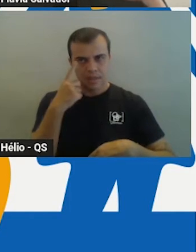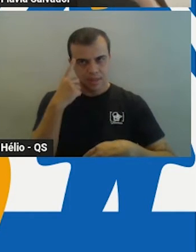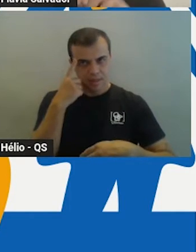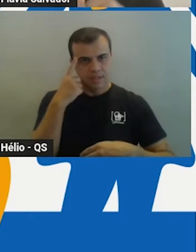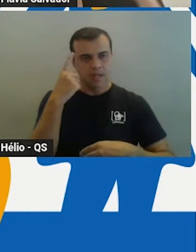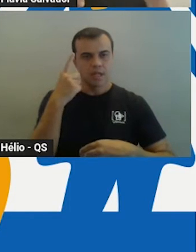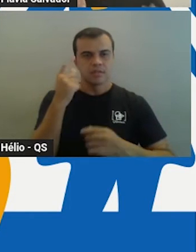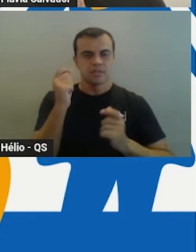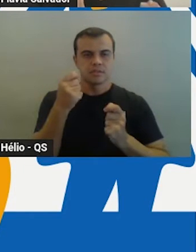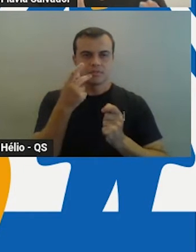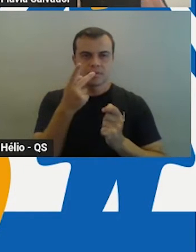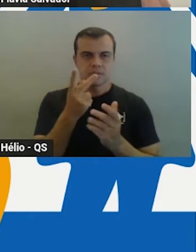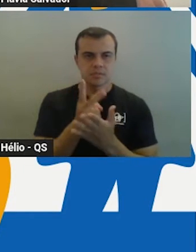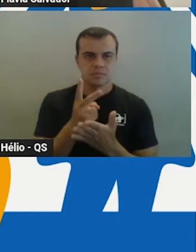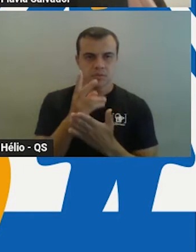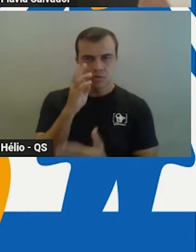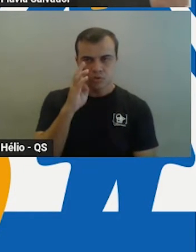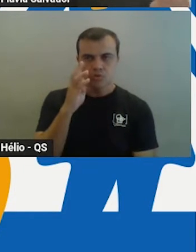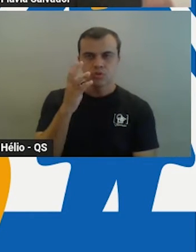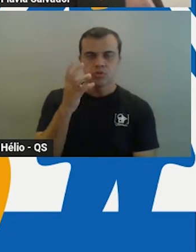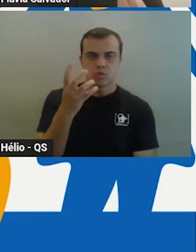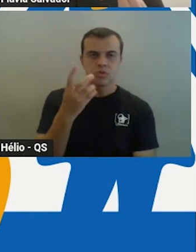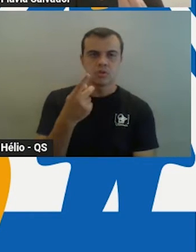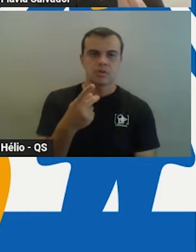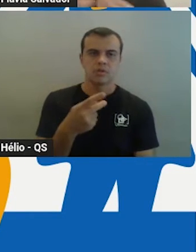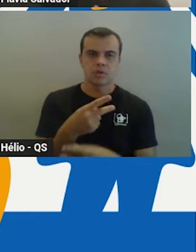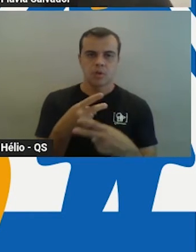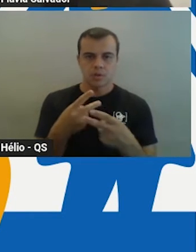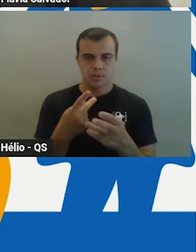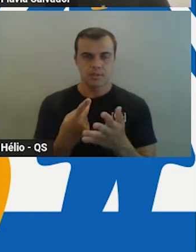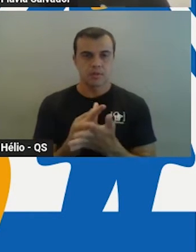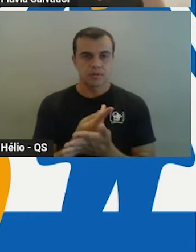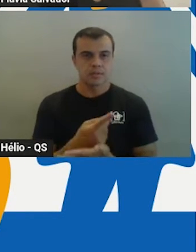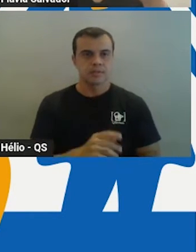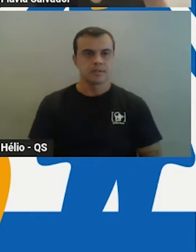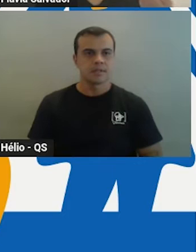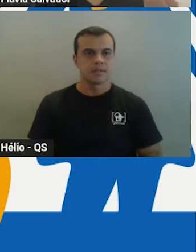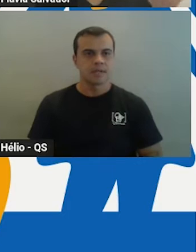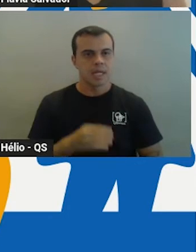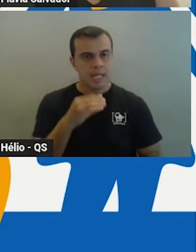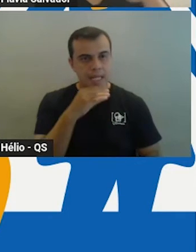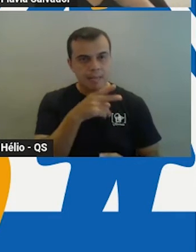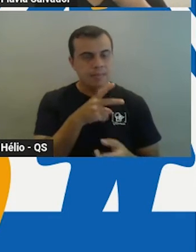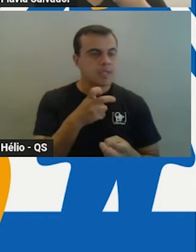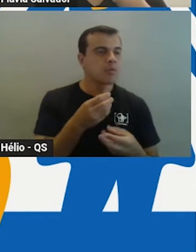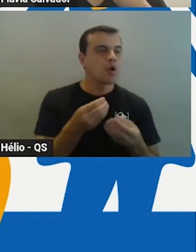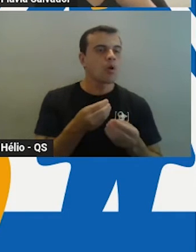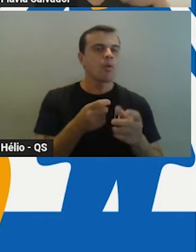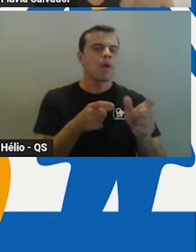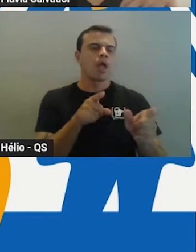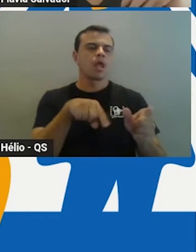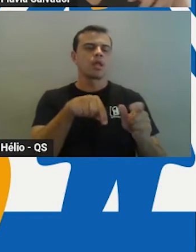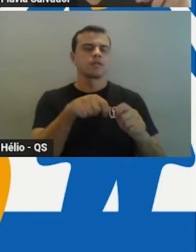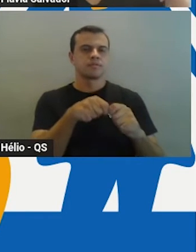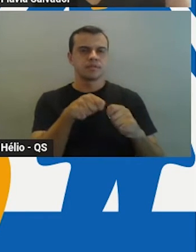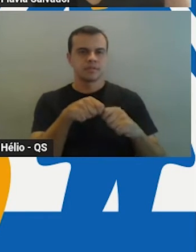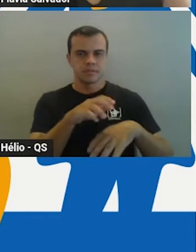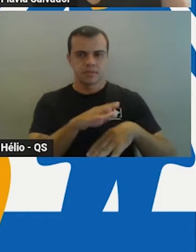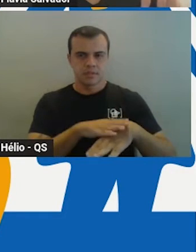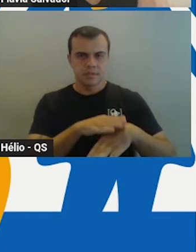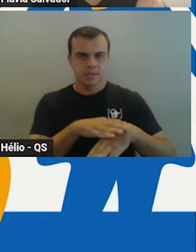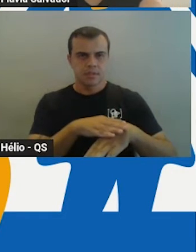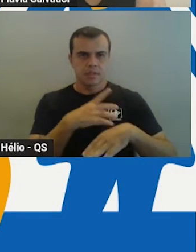engenhosidade para trazer soluções para essas coisas que separam. E ver como que eles agirem, como que eles